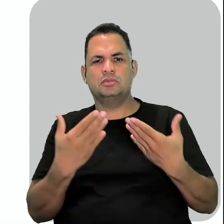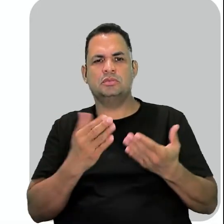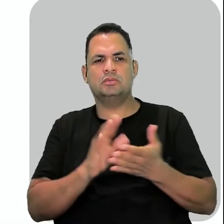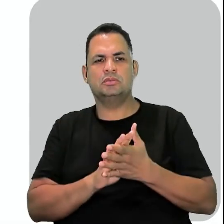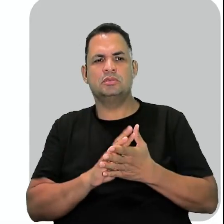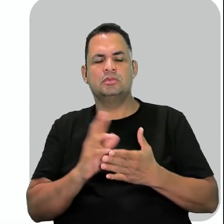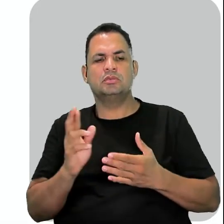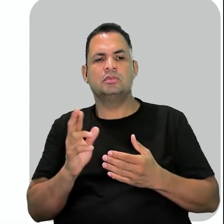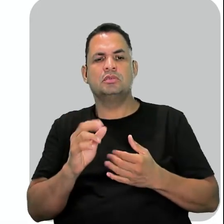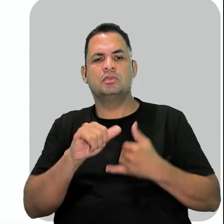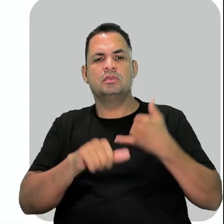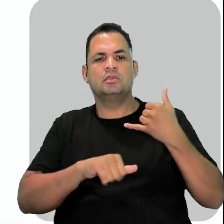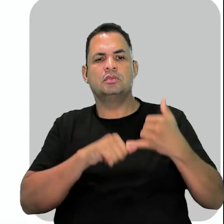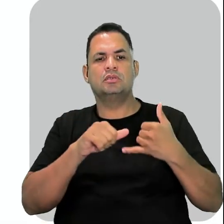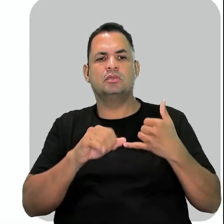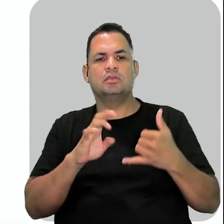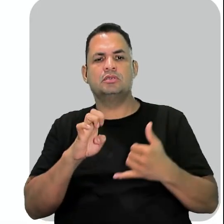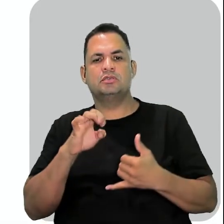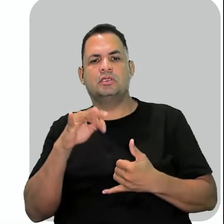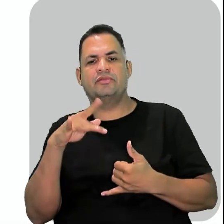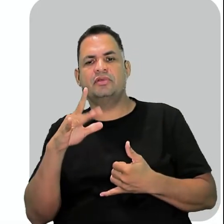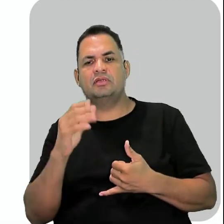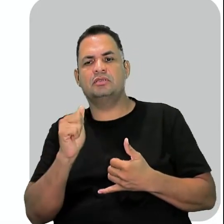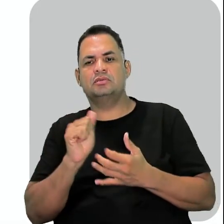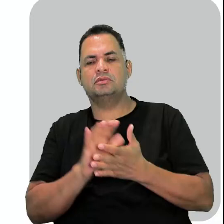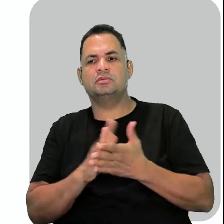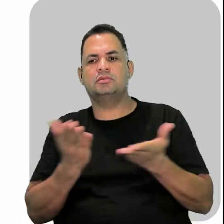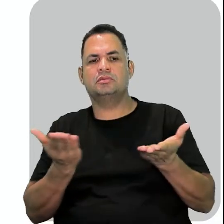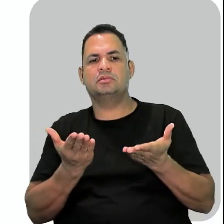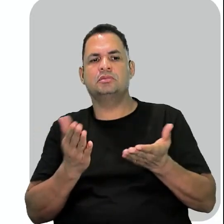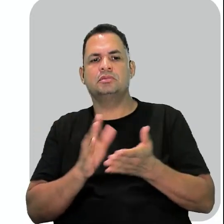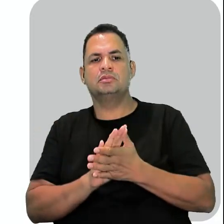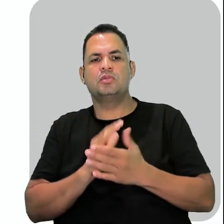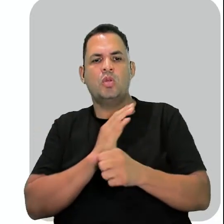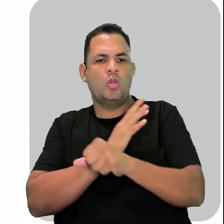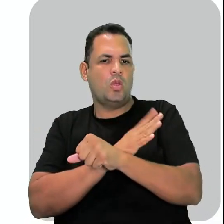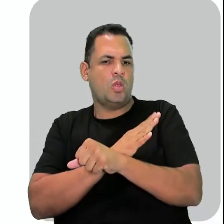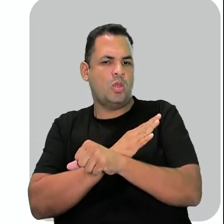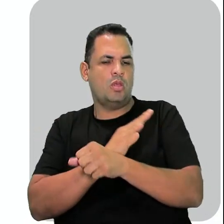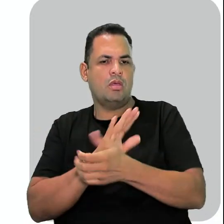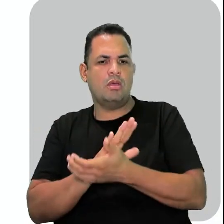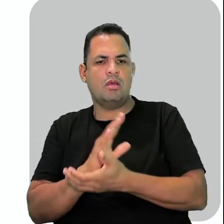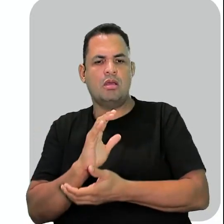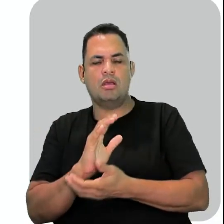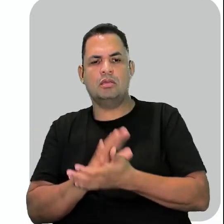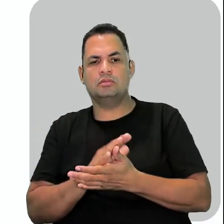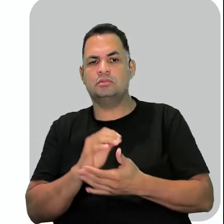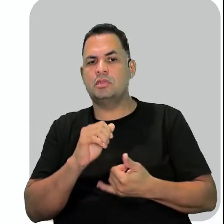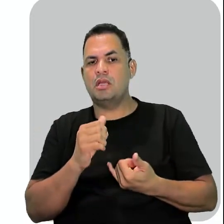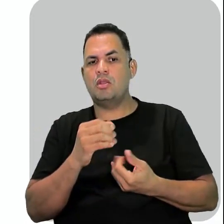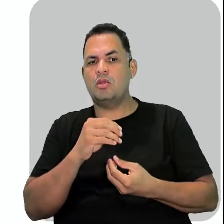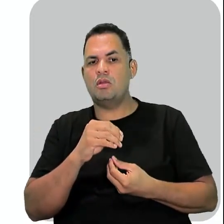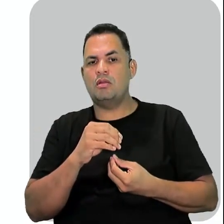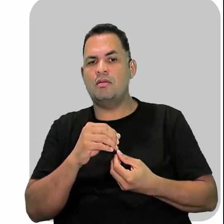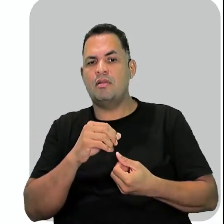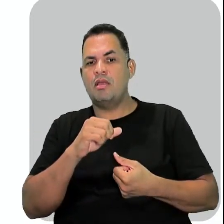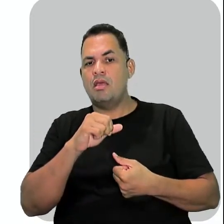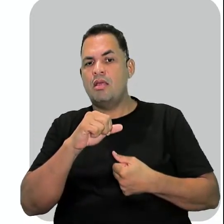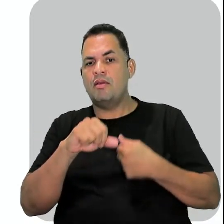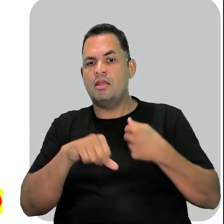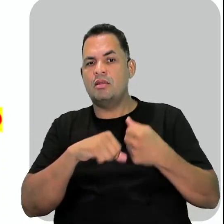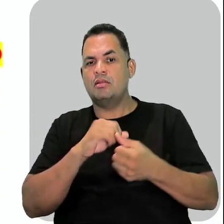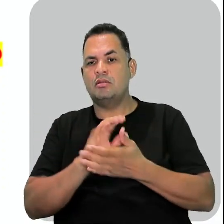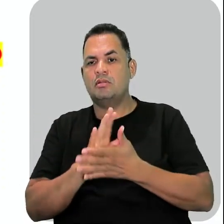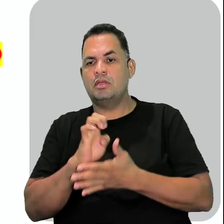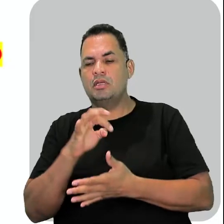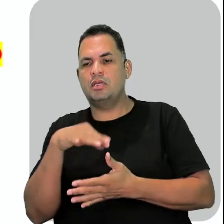Já as reações de esterificação são aquelas em que o ácido ele é o nosso reagente e ele vai formar um